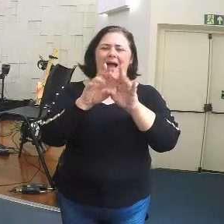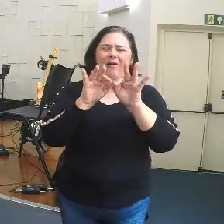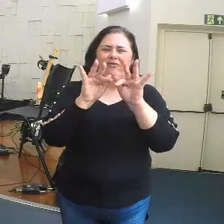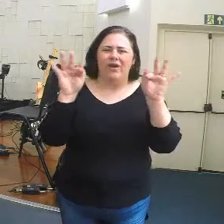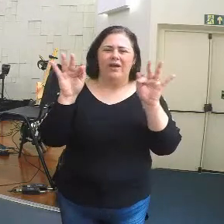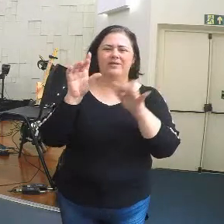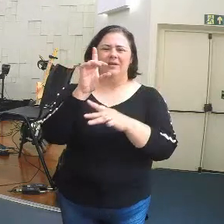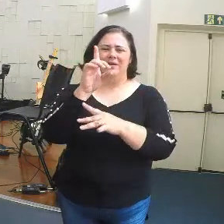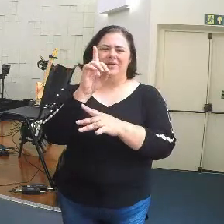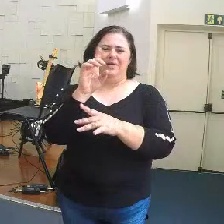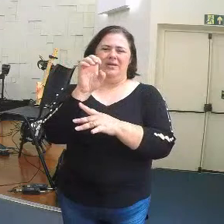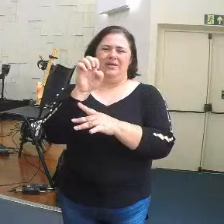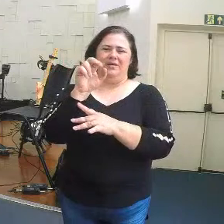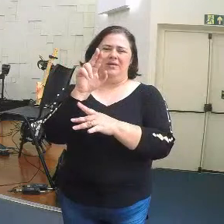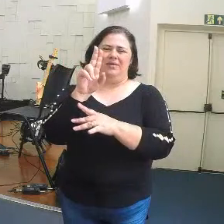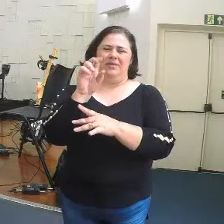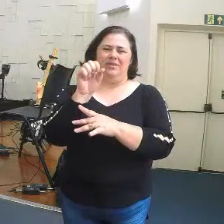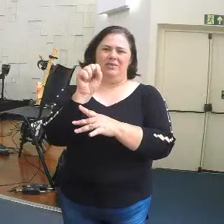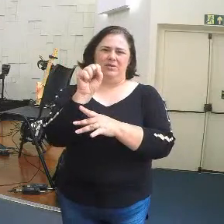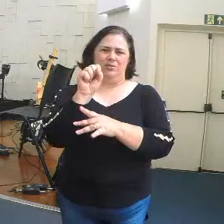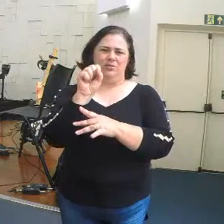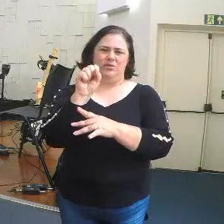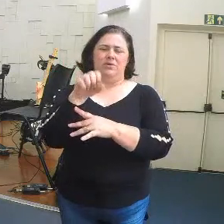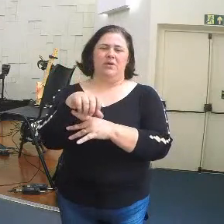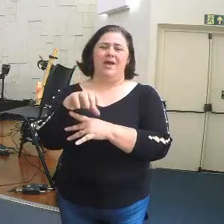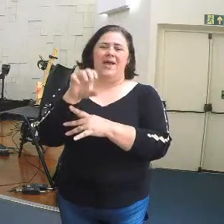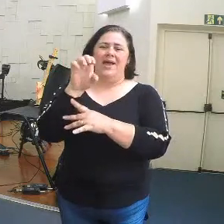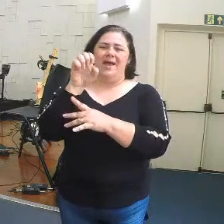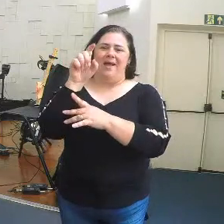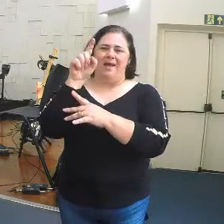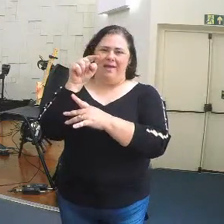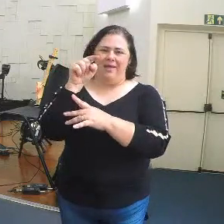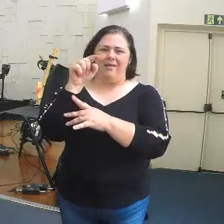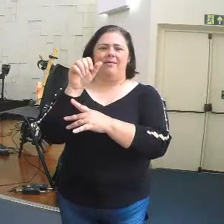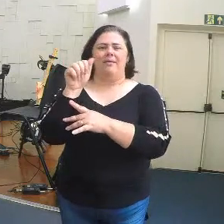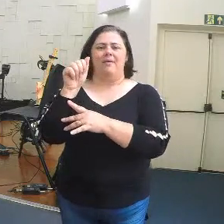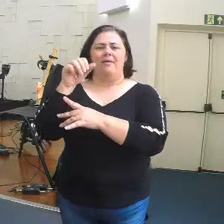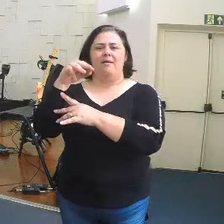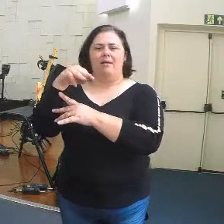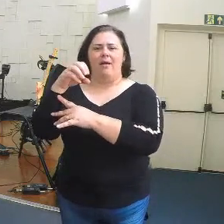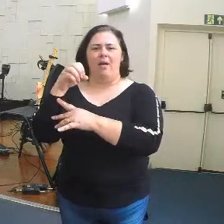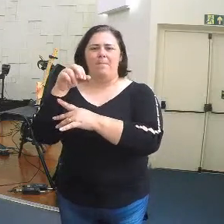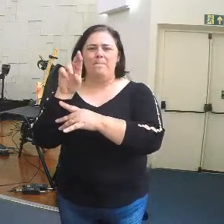mais profunda e mais comprometedora que nós temos nas Escrituras.